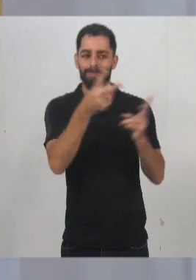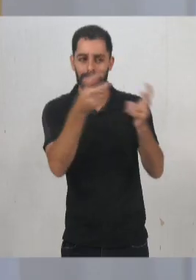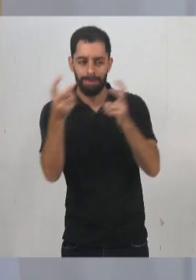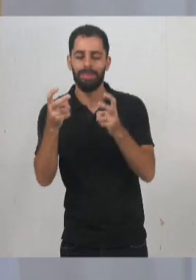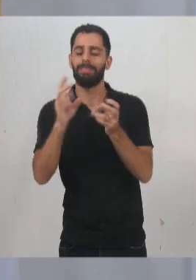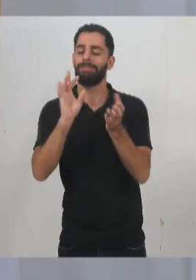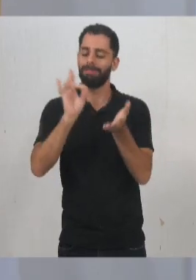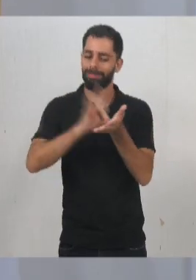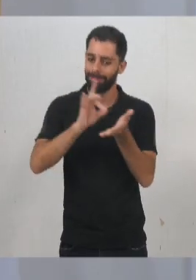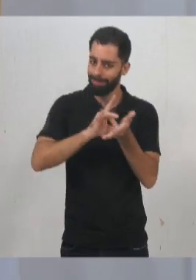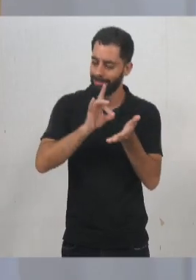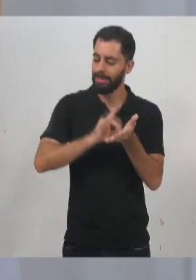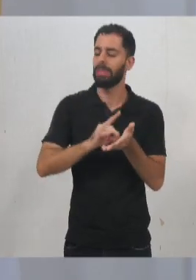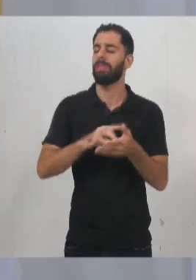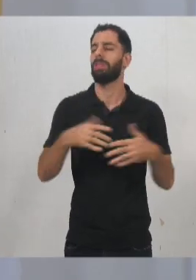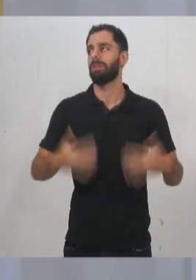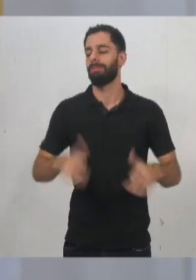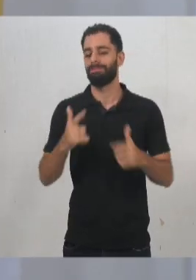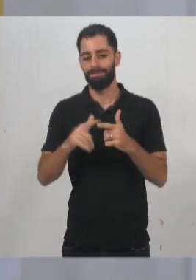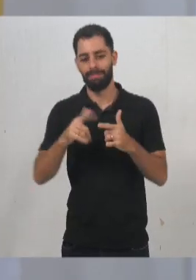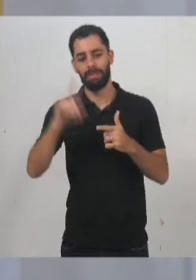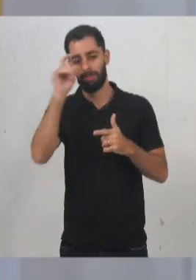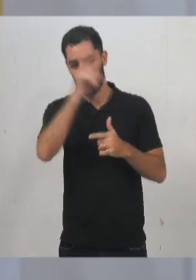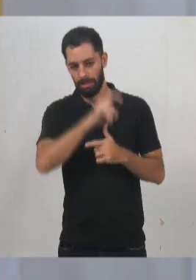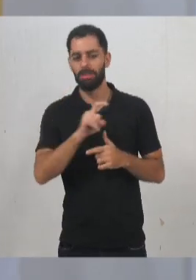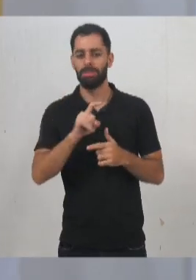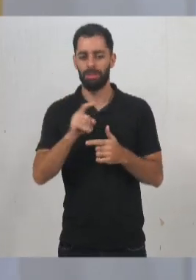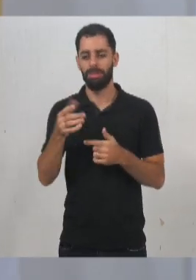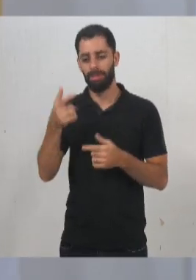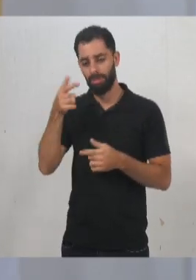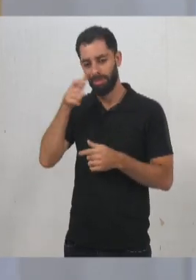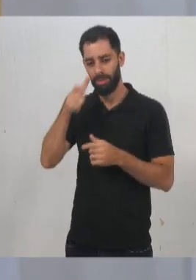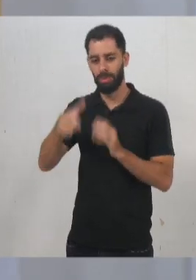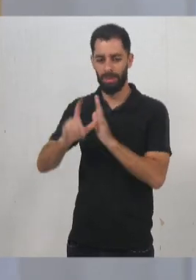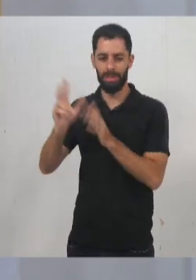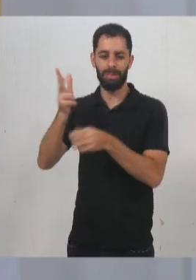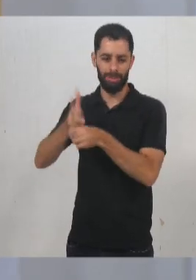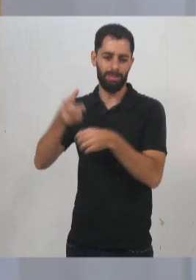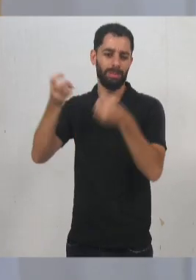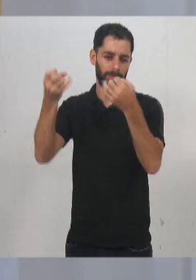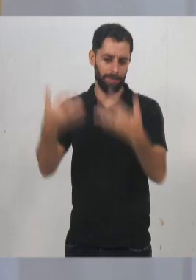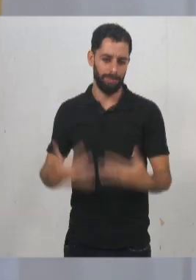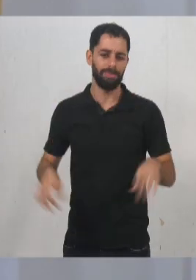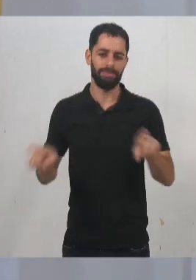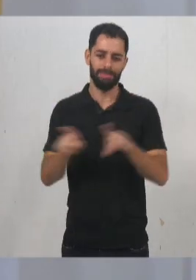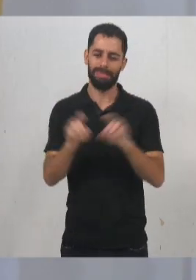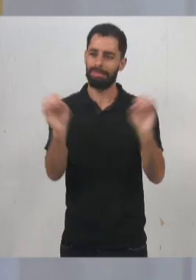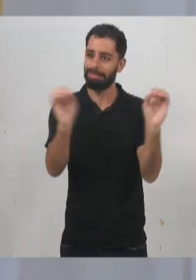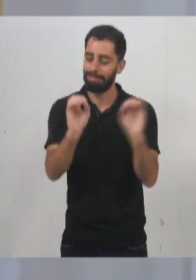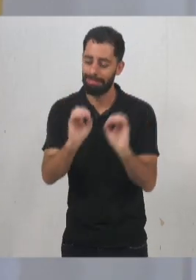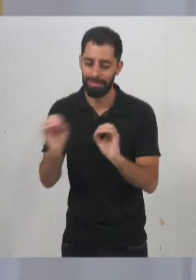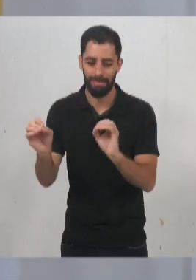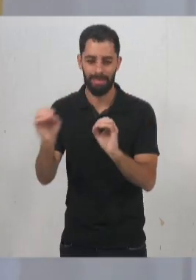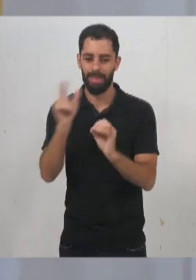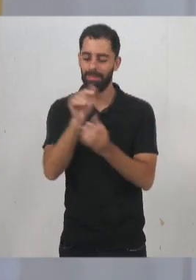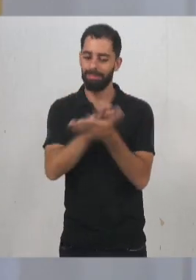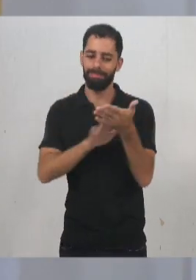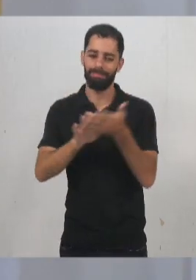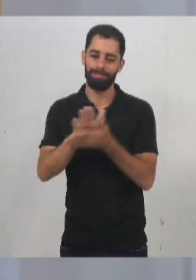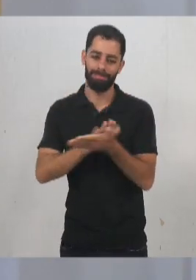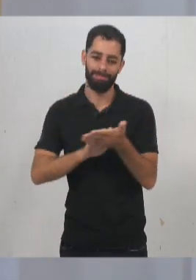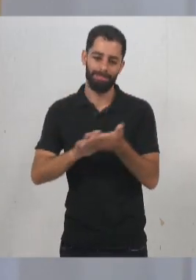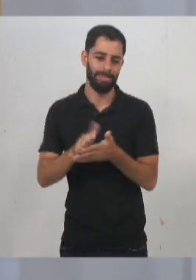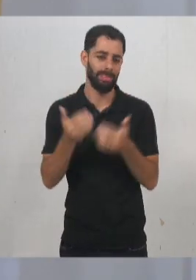ver realmente a situação e a situação essa que a gente trouxe aí no vídeo né Eh nada nada de água na torneira